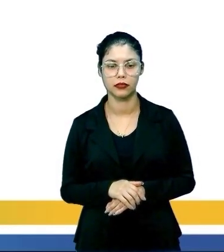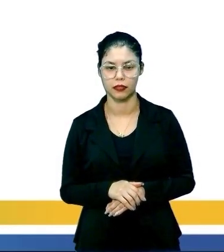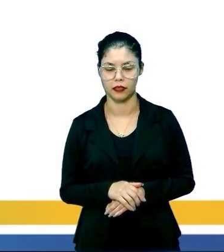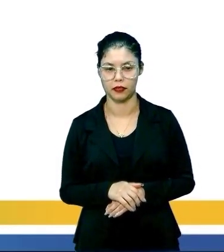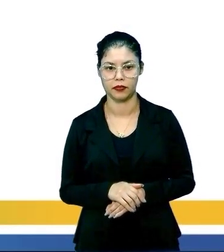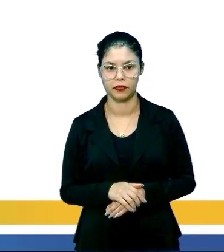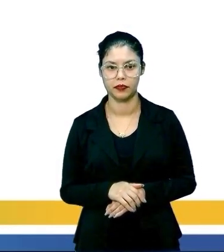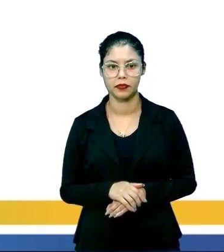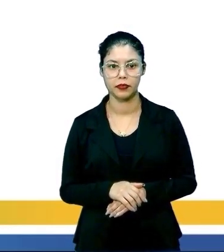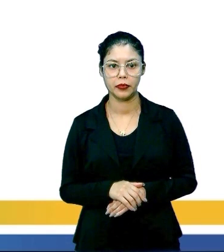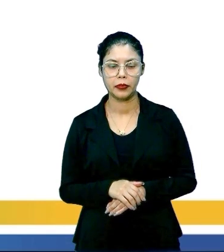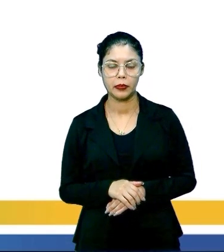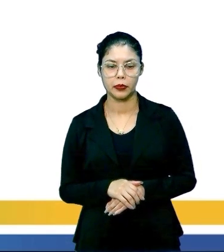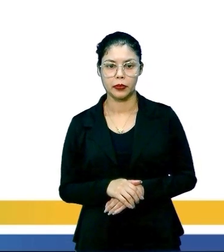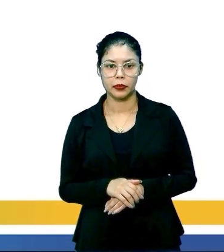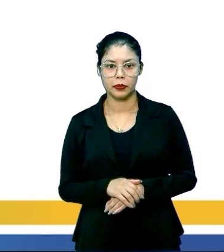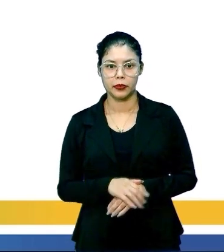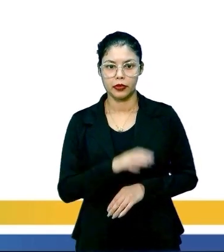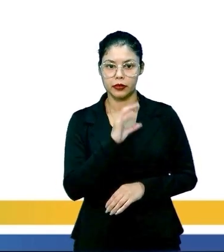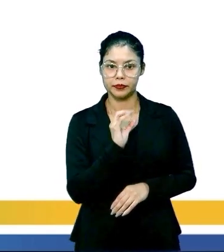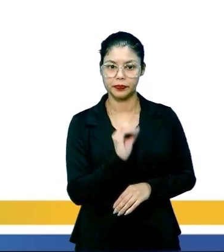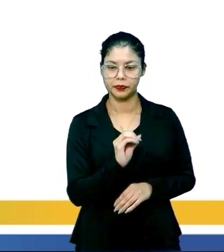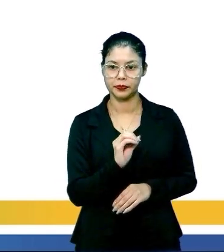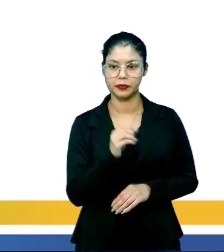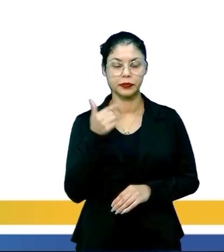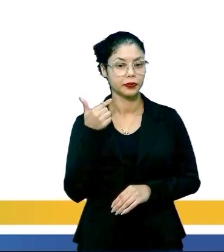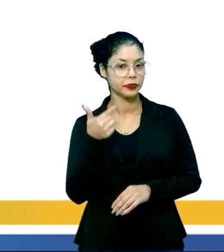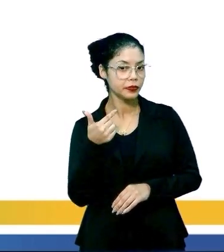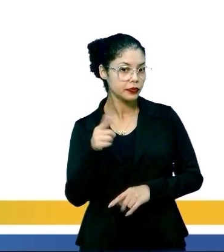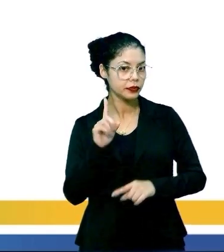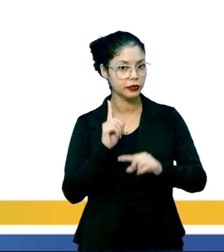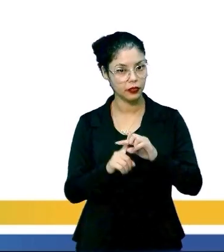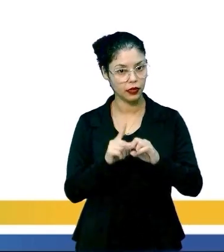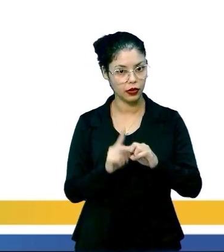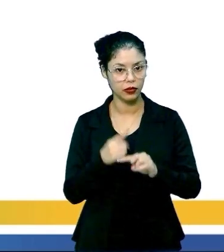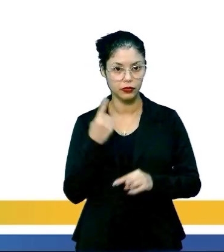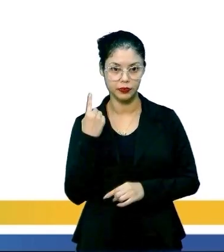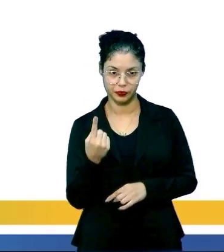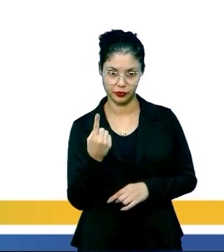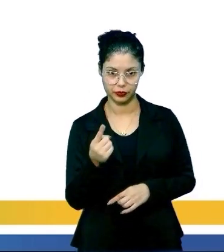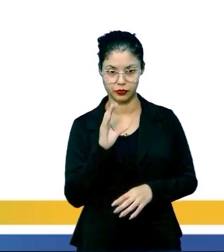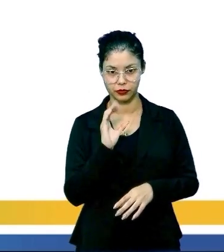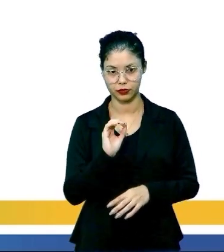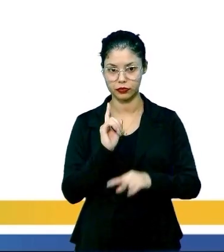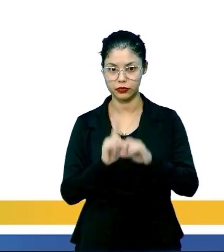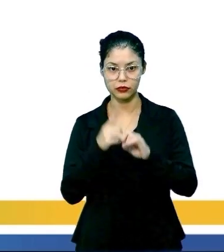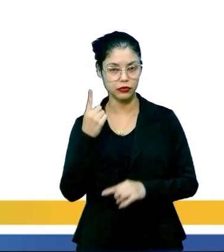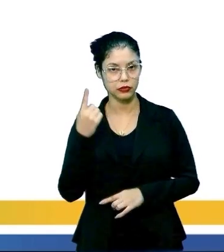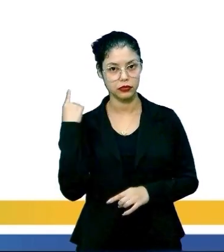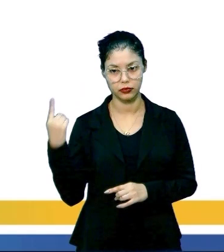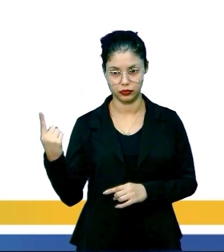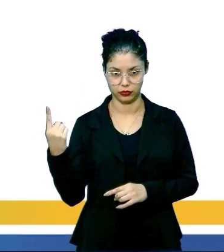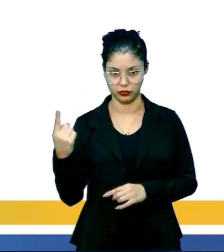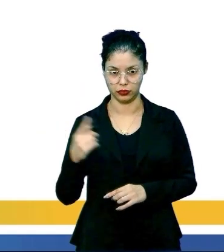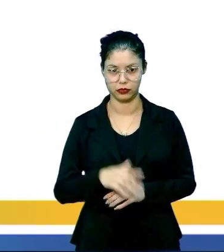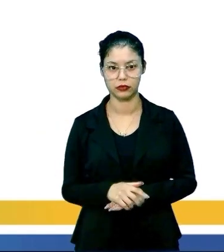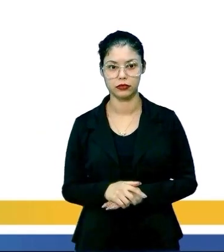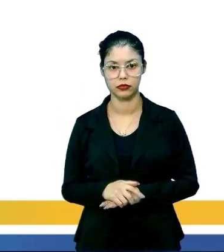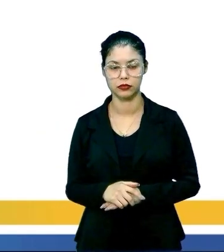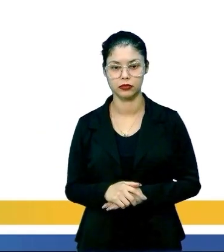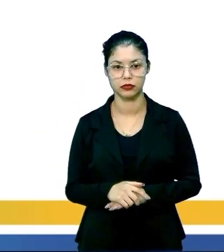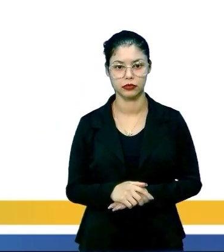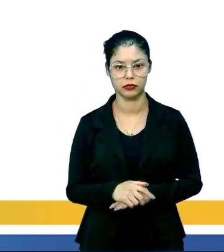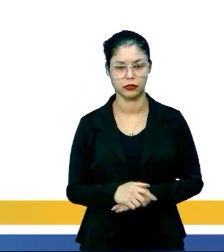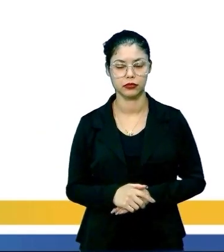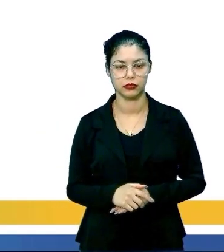Então vamos lá. O f de 0. Qualquer elemento, né? 0 elevado ao quadrado é o próprio 0. Mais